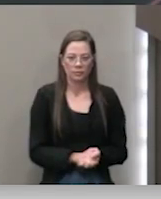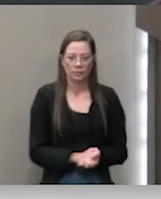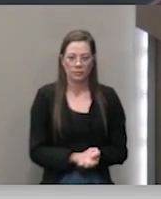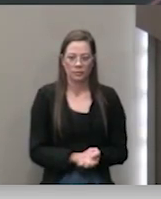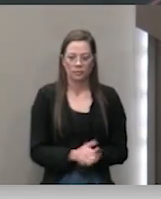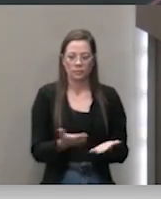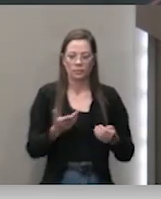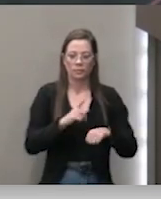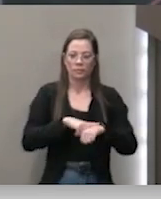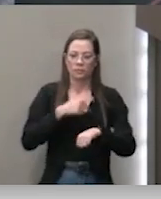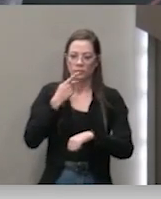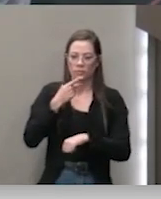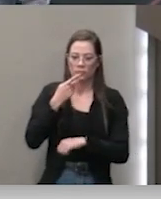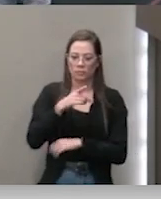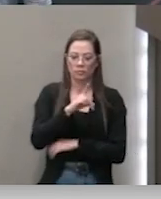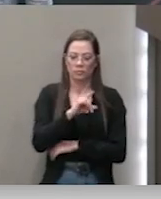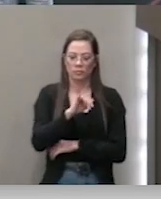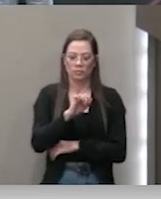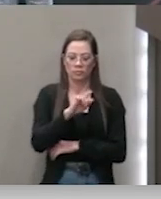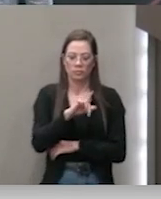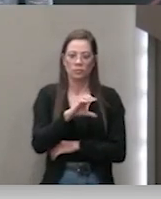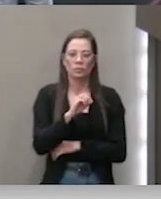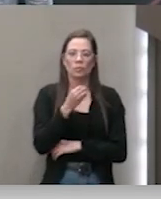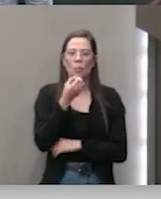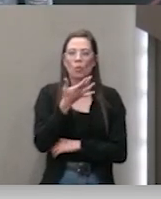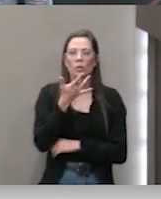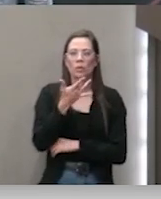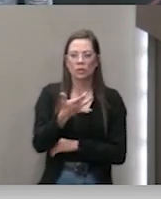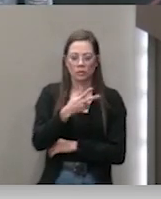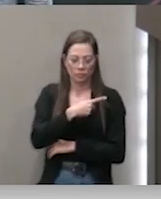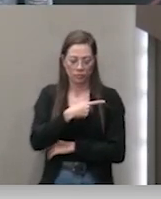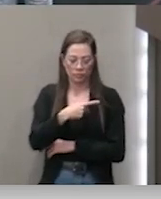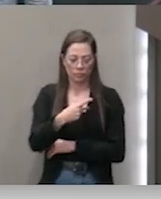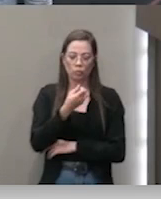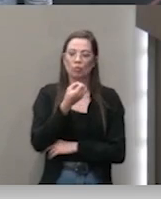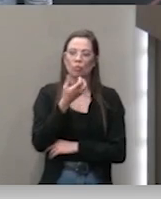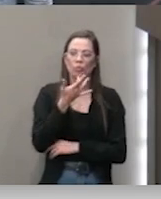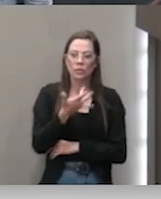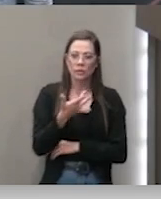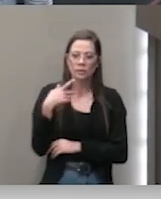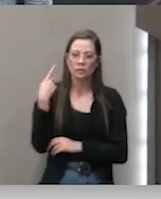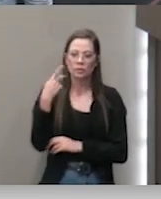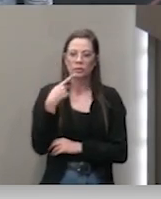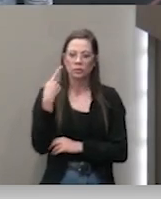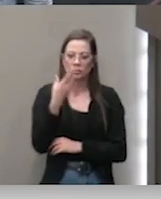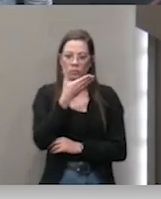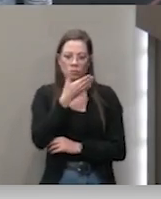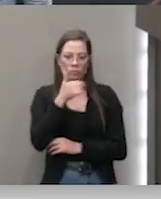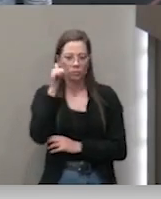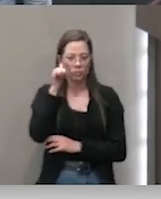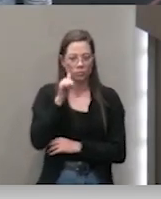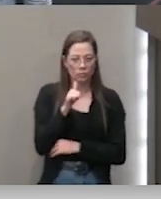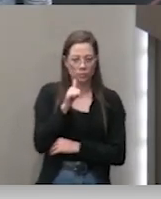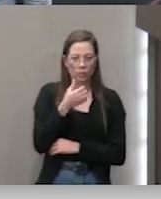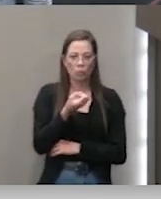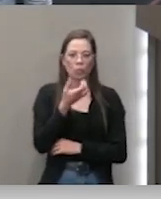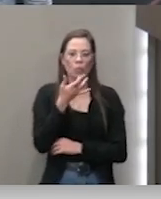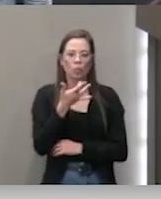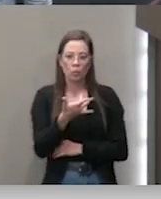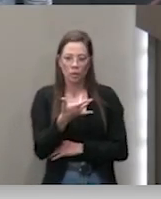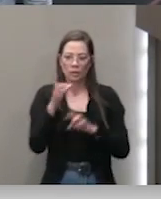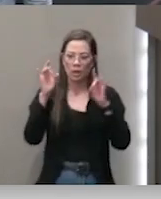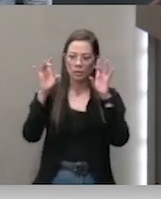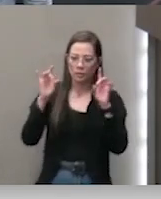Qual a palavra, Diego? Boa tarde, senhor presidente. Boa tarde, vereadores, vereadoras. Boa tarde